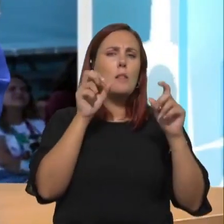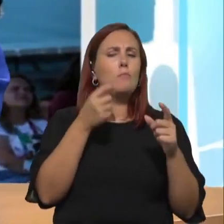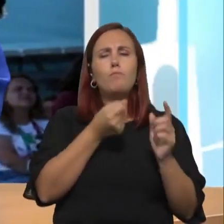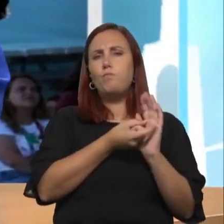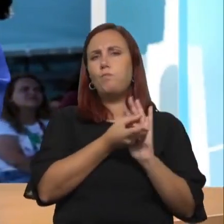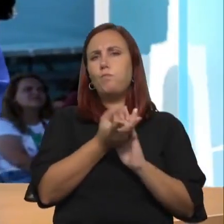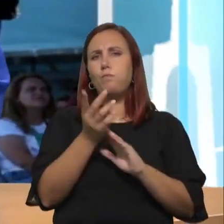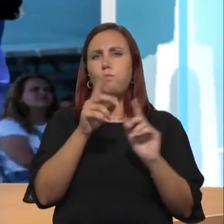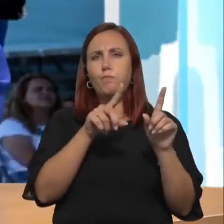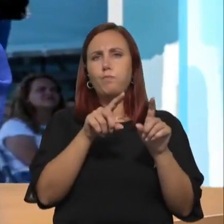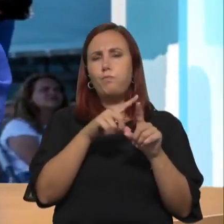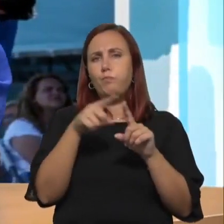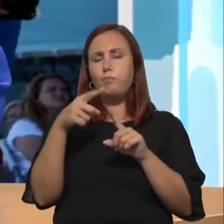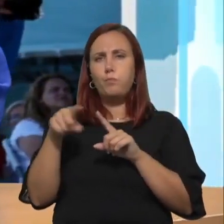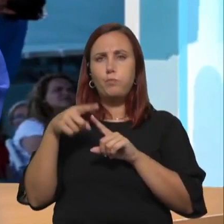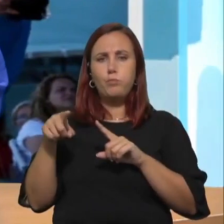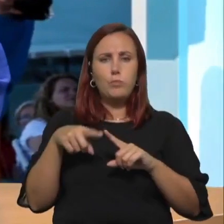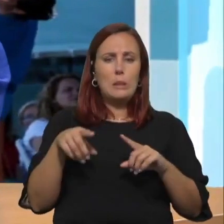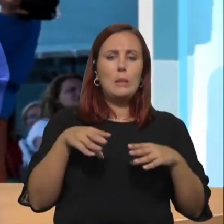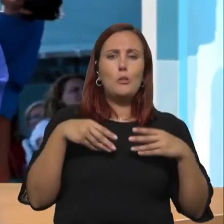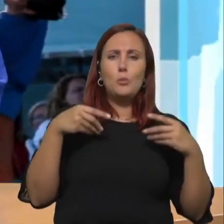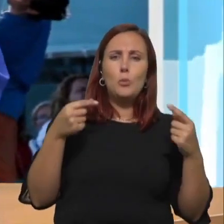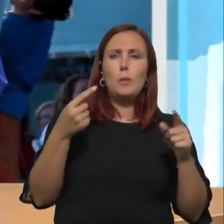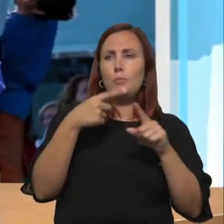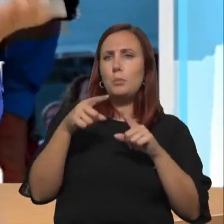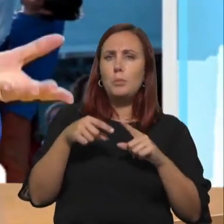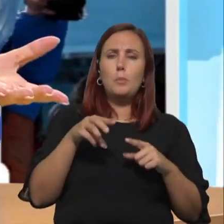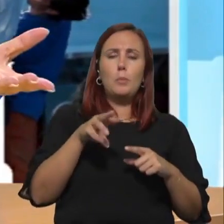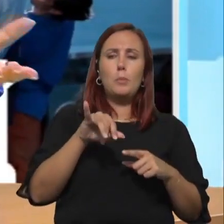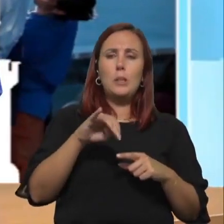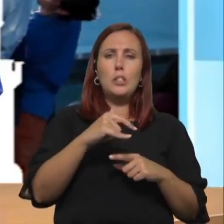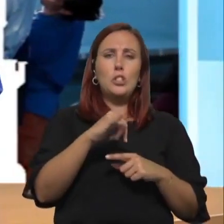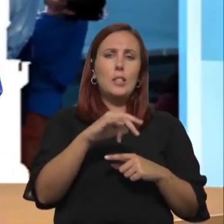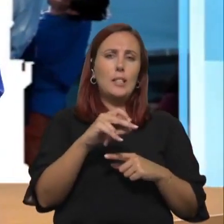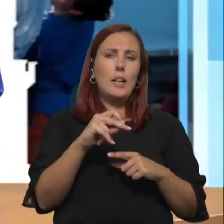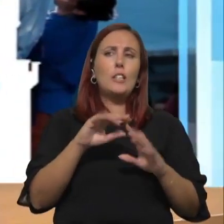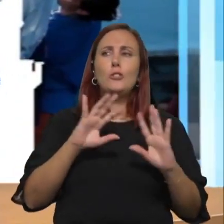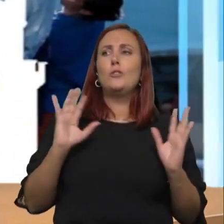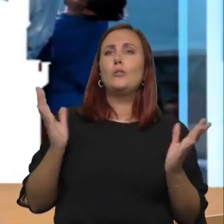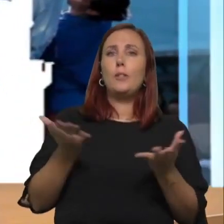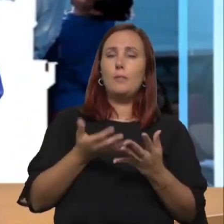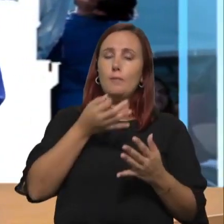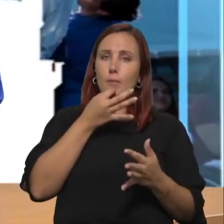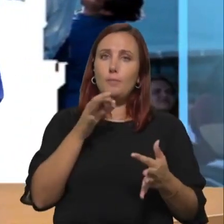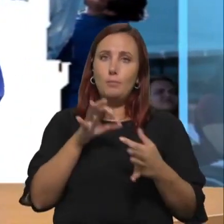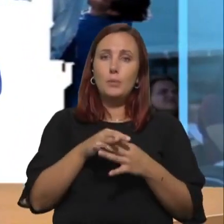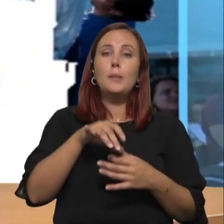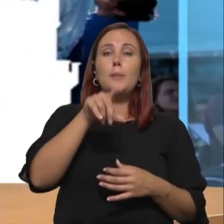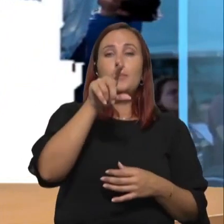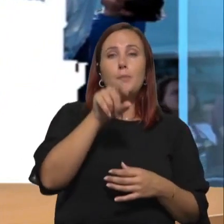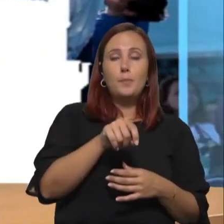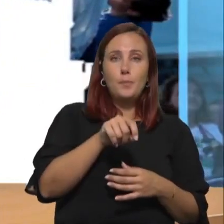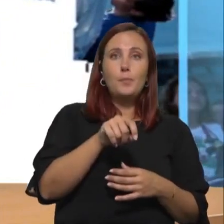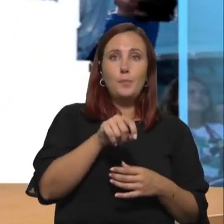da espiritualidade e da mística, digamos, numa referência mais geral, como também